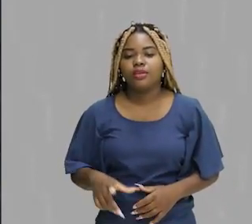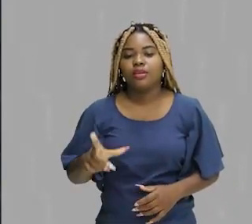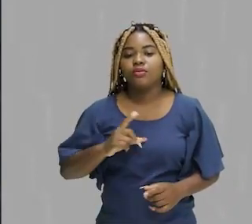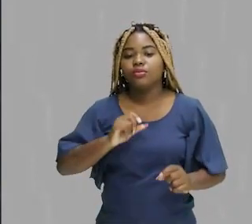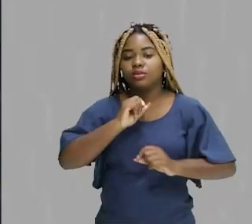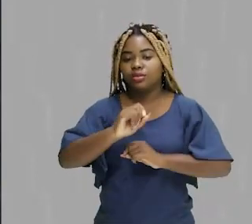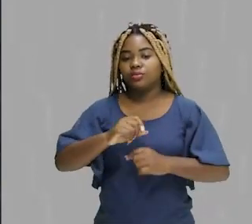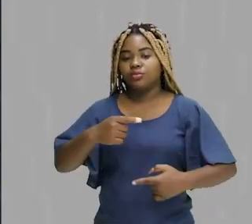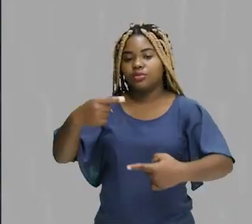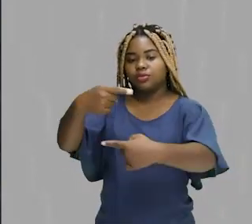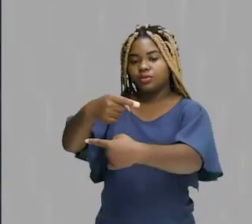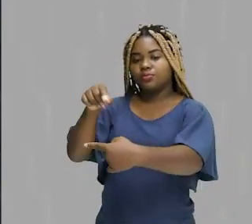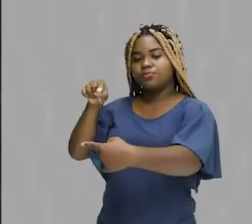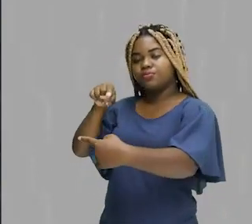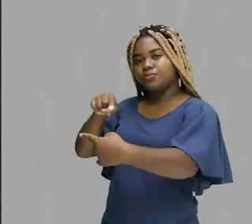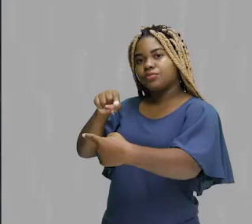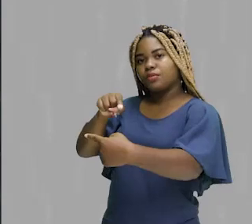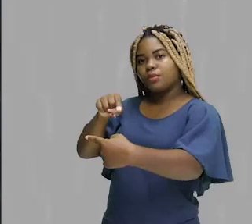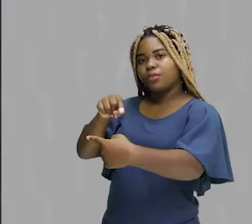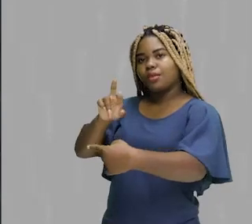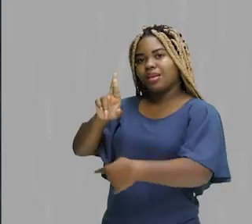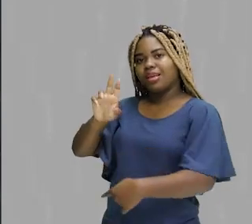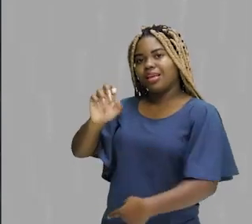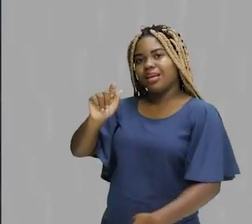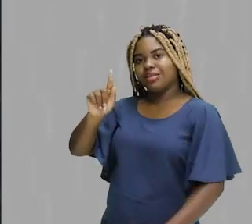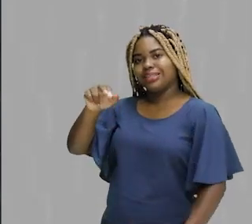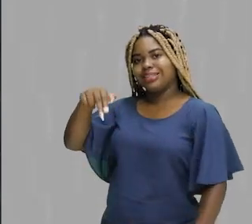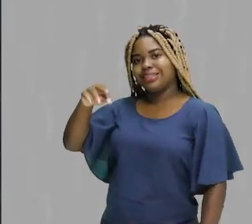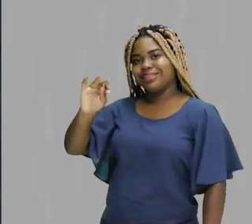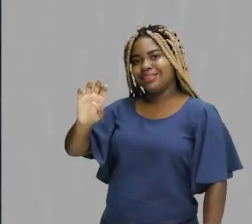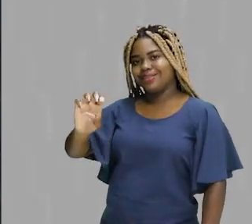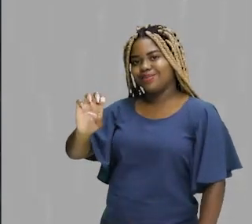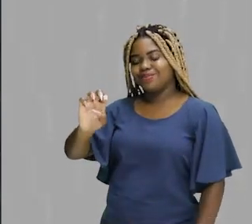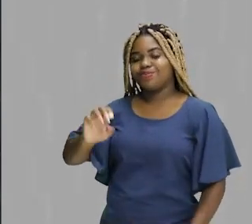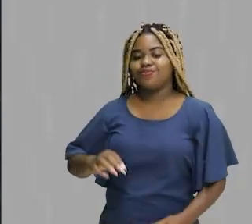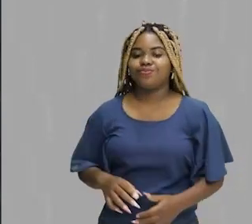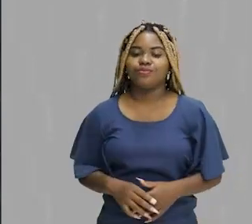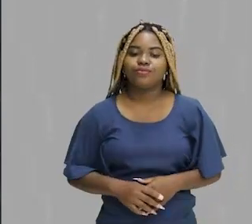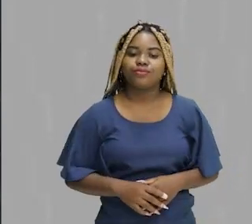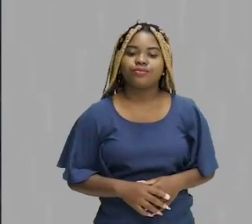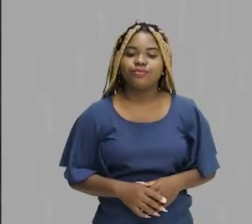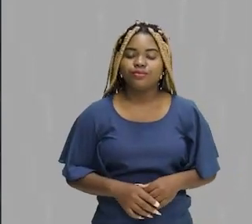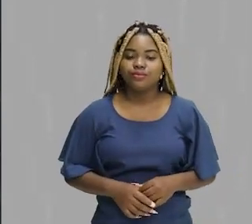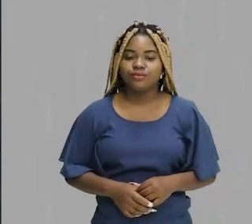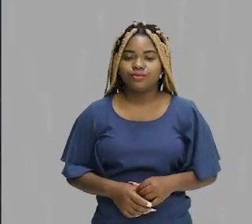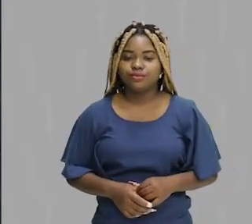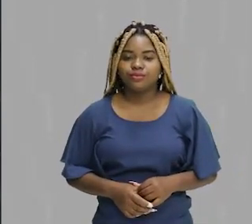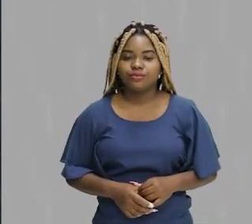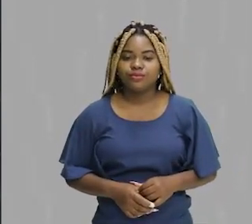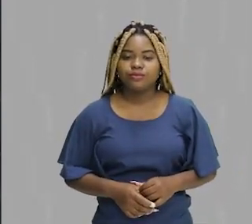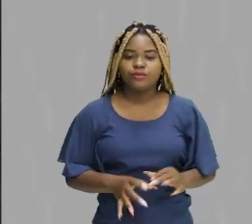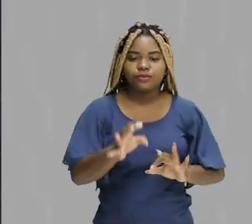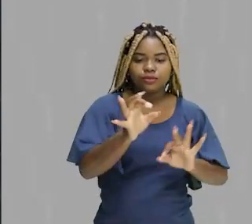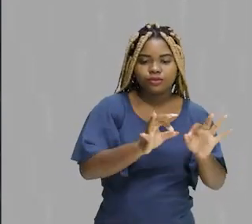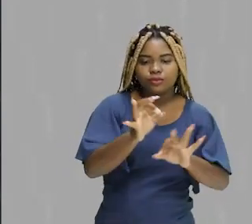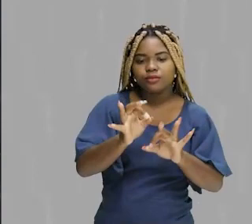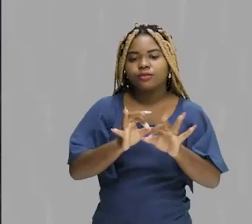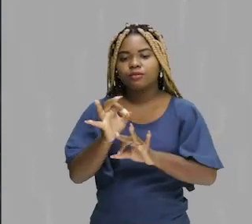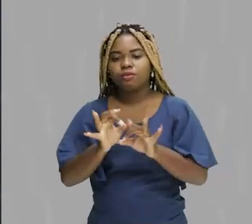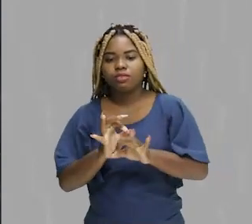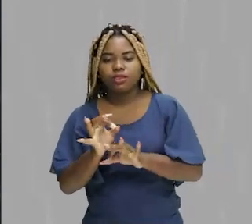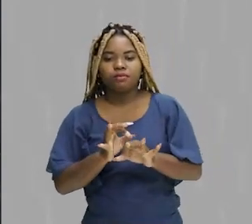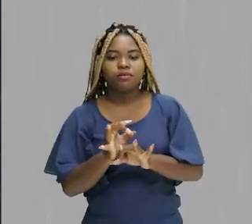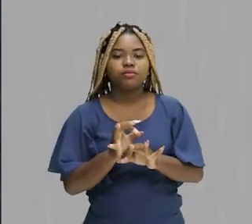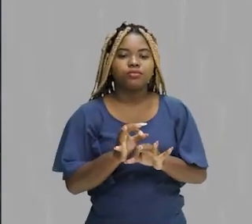C2H2, 226,5, o O2 vale zero. Nós vamos multiplicar, vamos